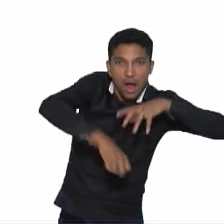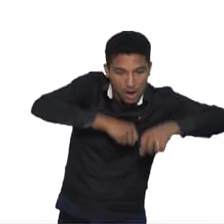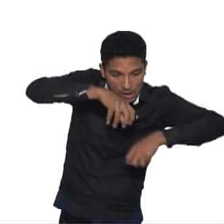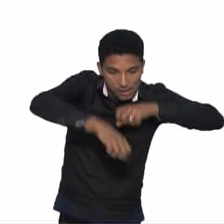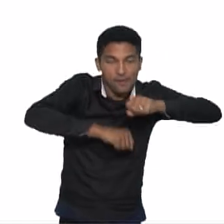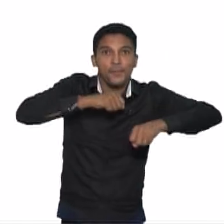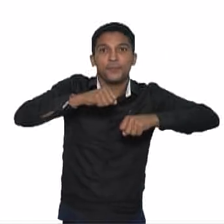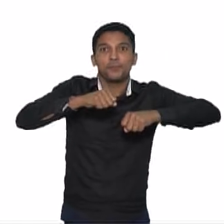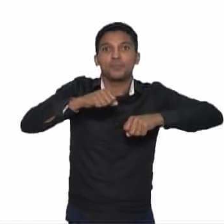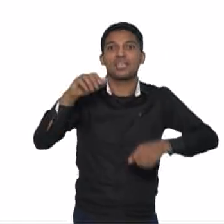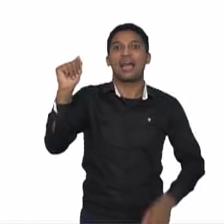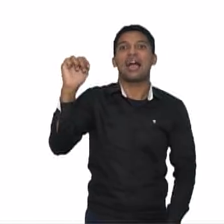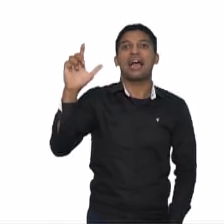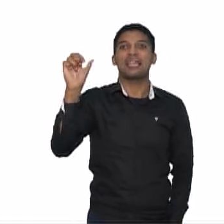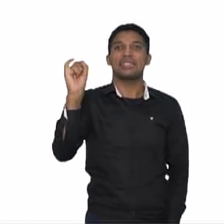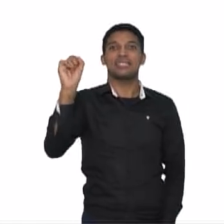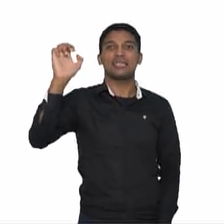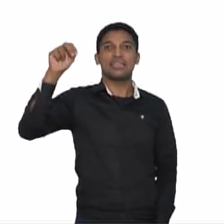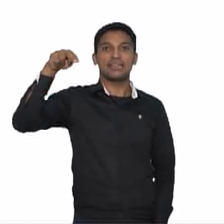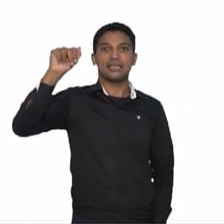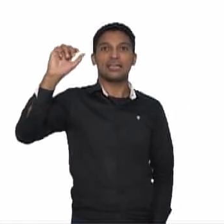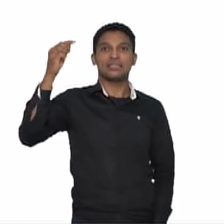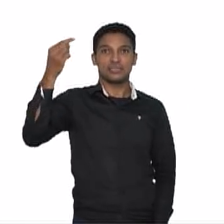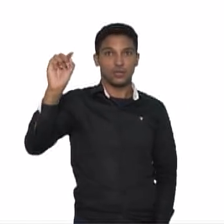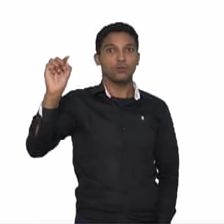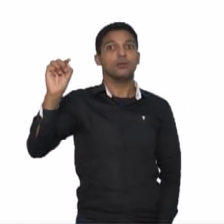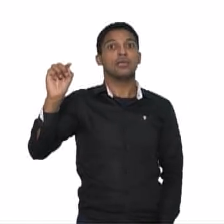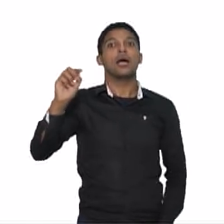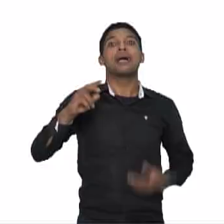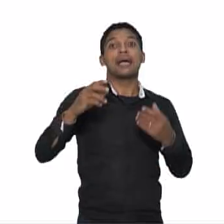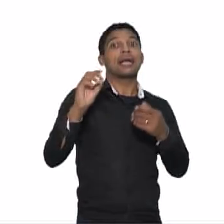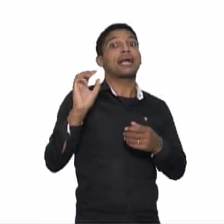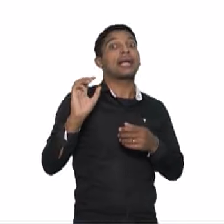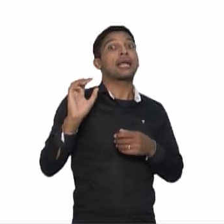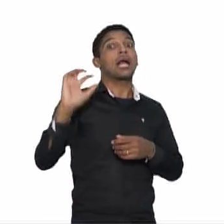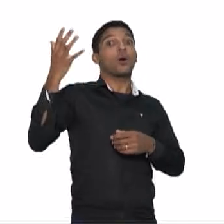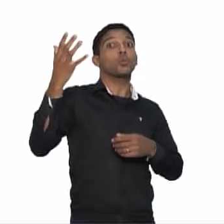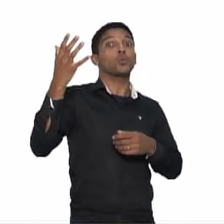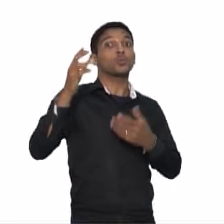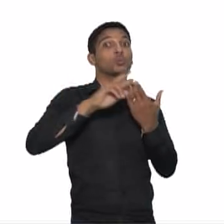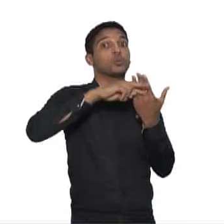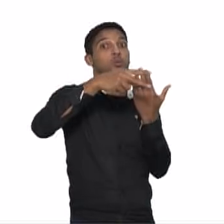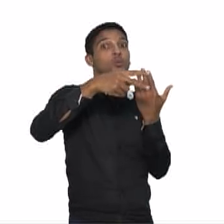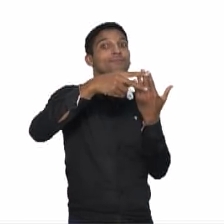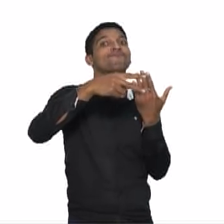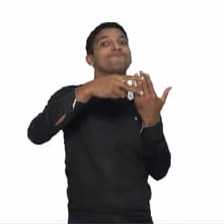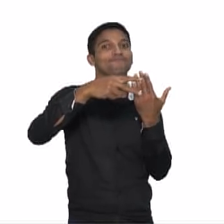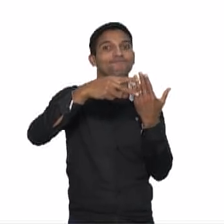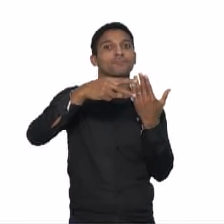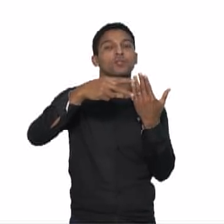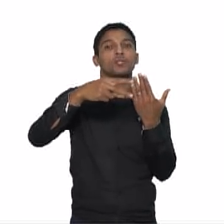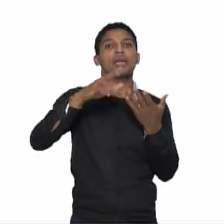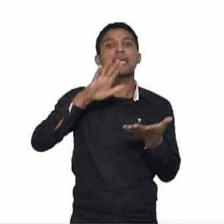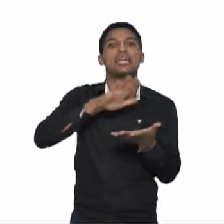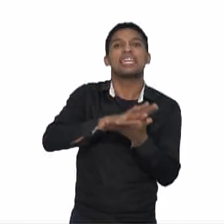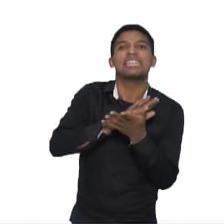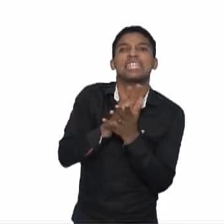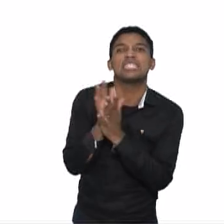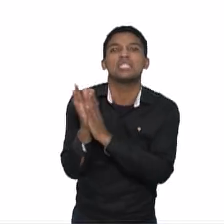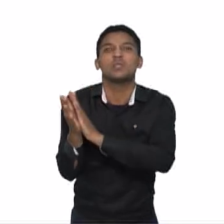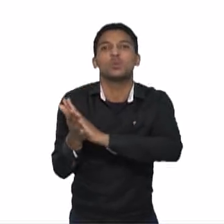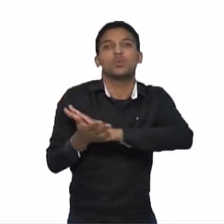dessa alienação, o resultado causam, entre outros conflitos, a destruição dos